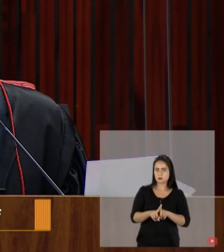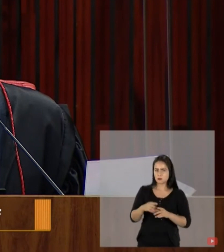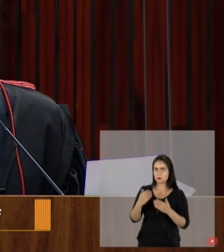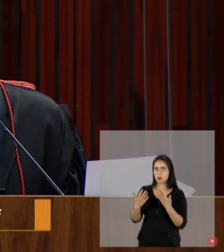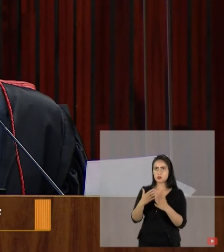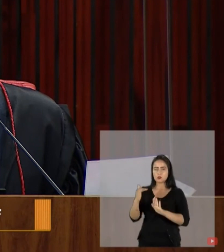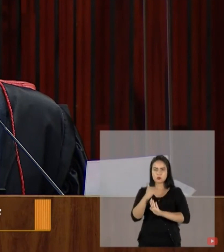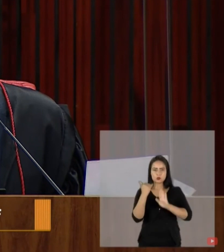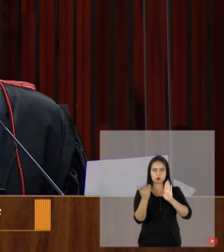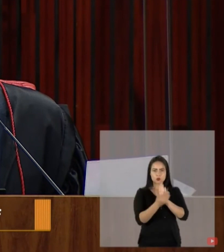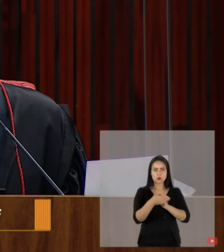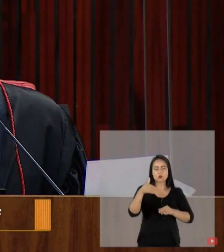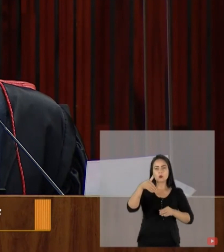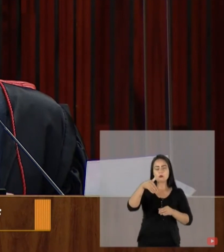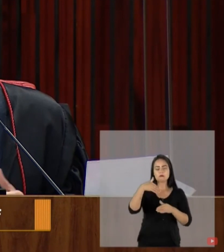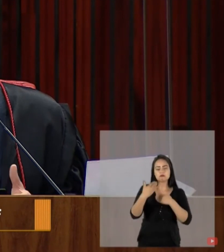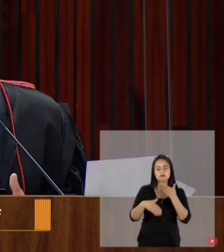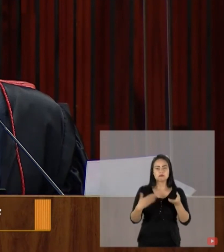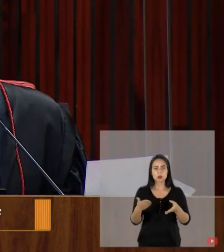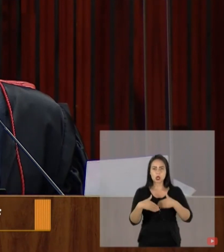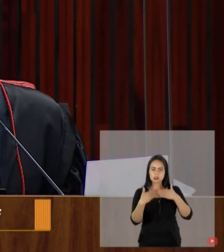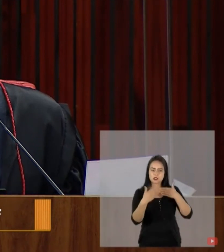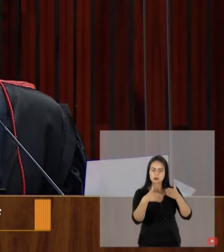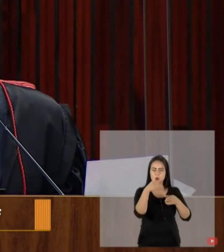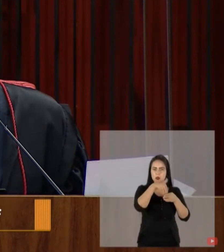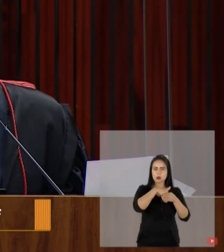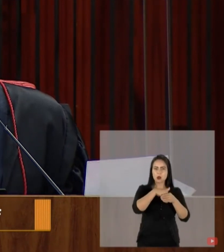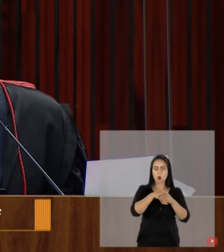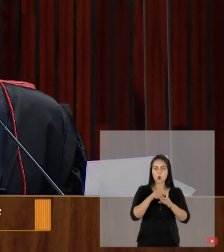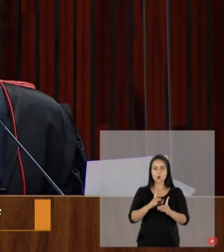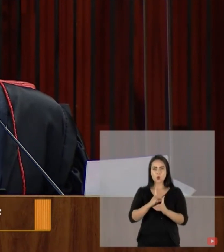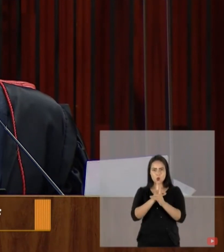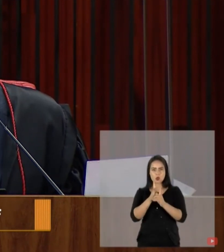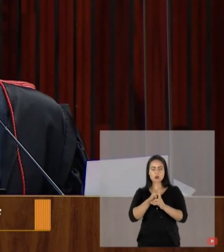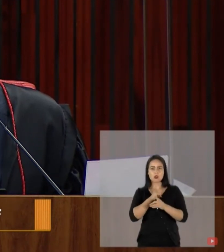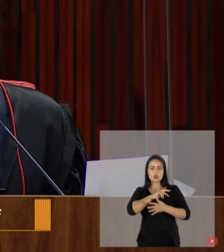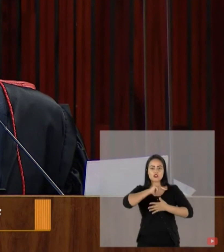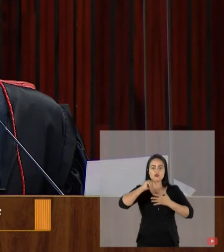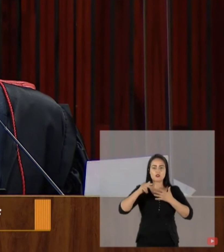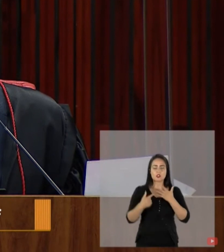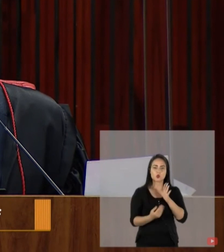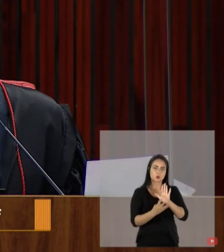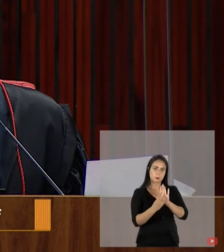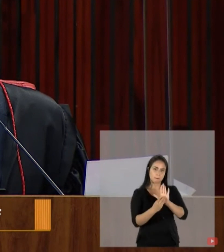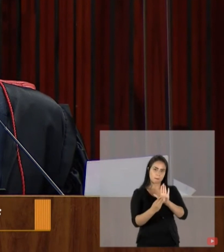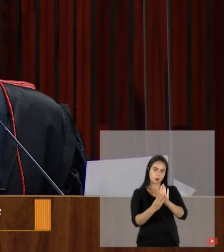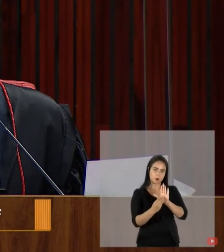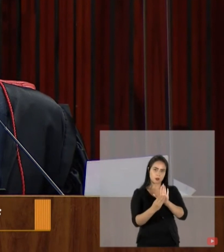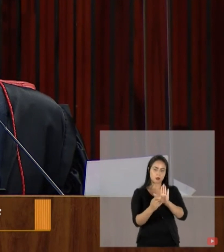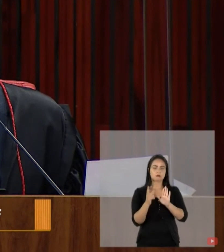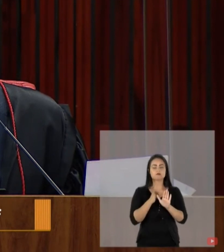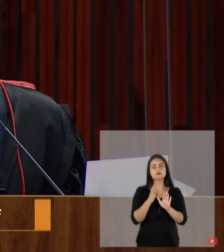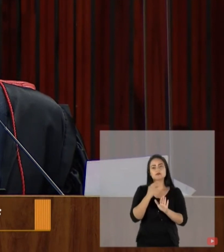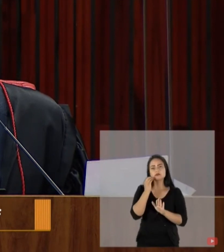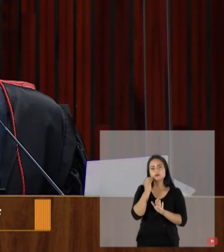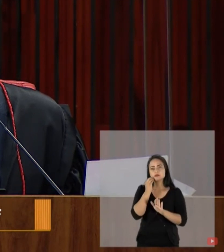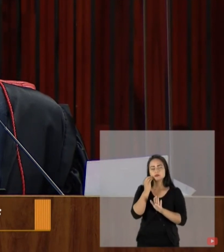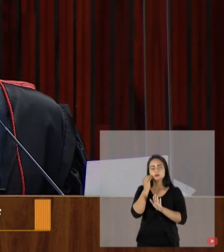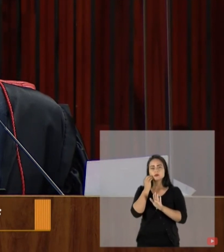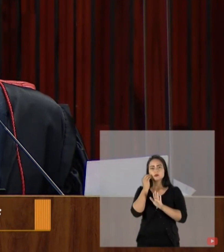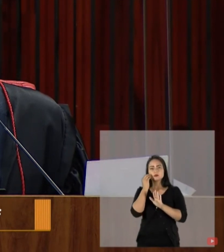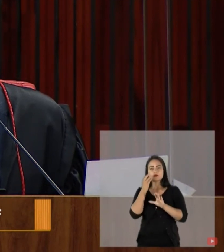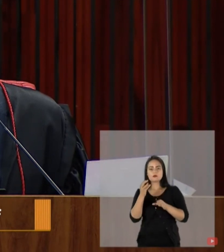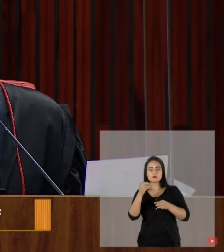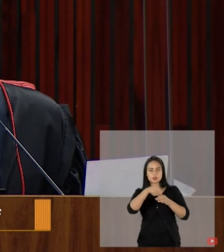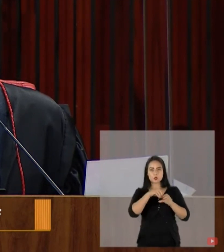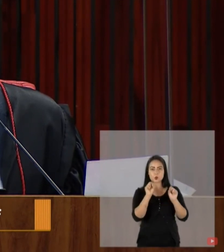de todo o processo eleitoral, indo ao encontro de múltiplas metodologias que atestam a integridade